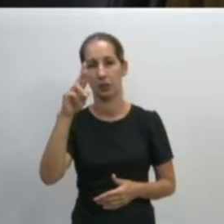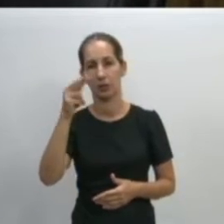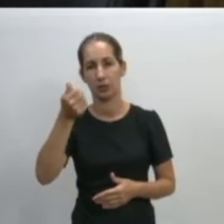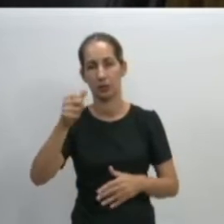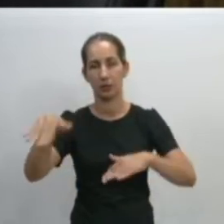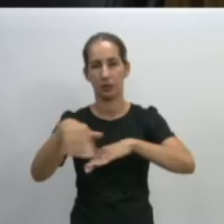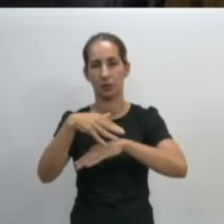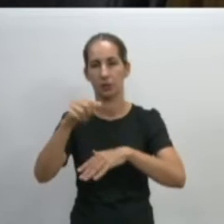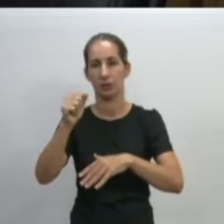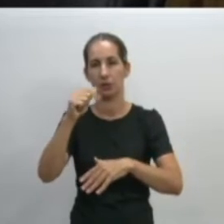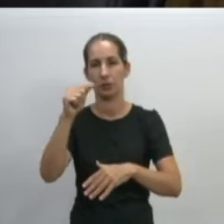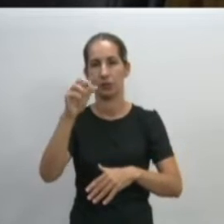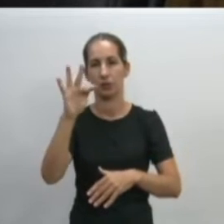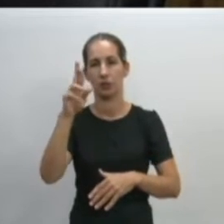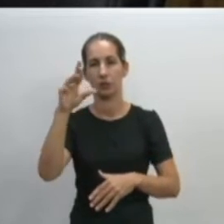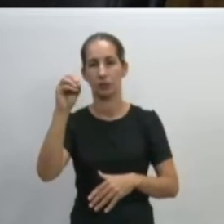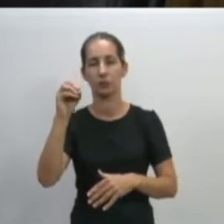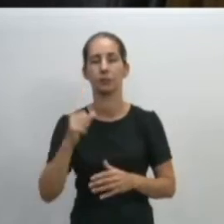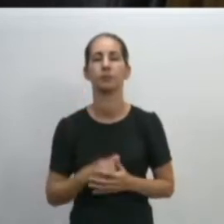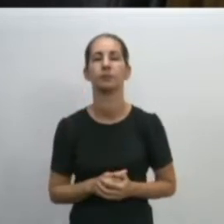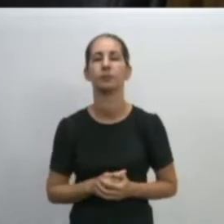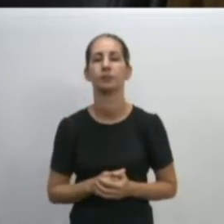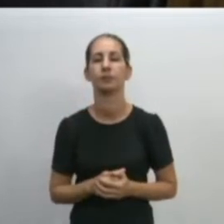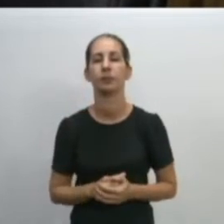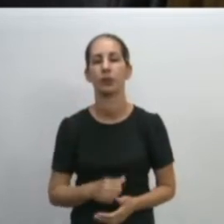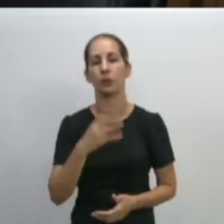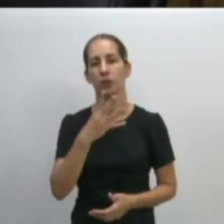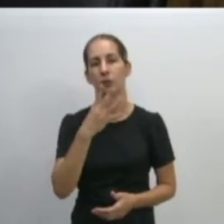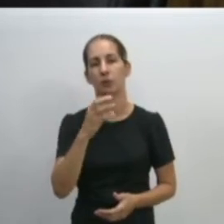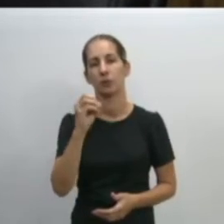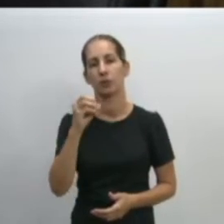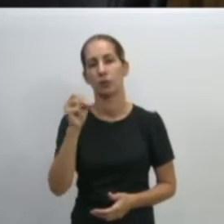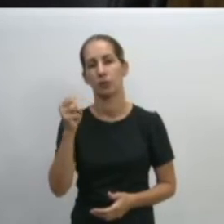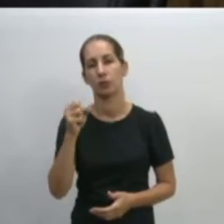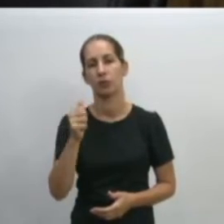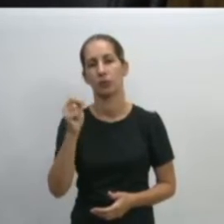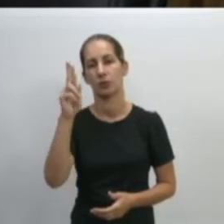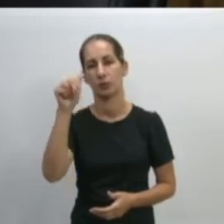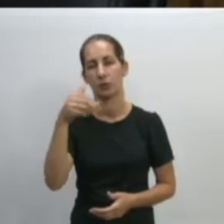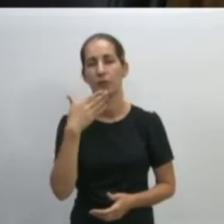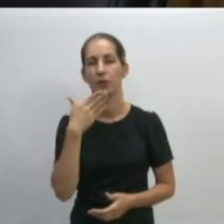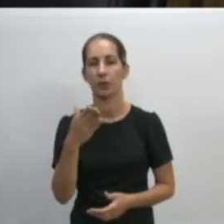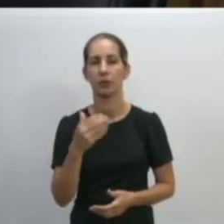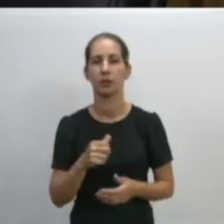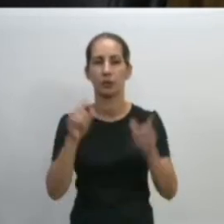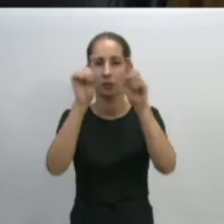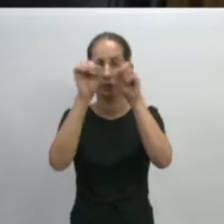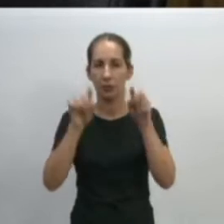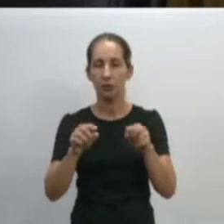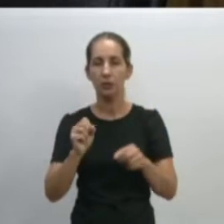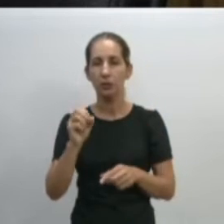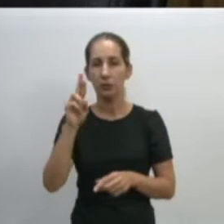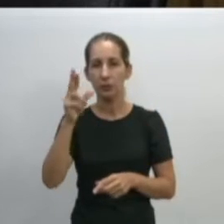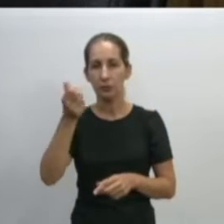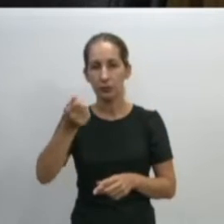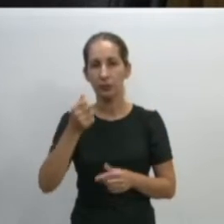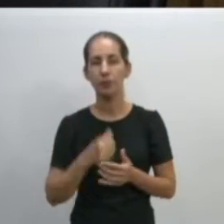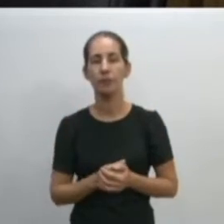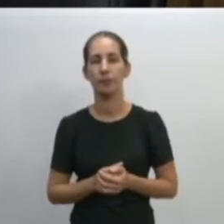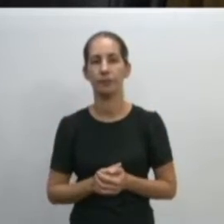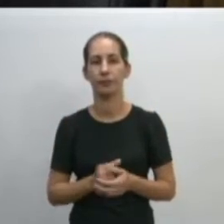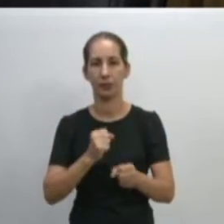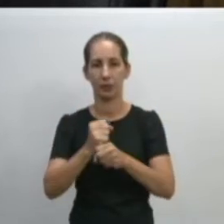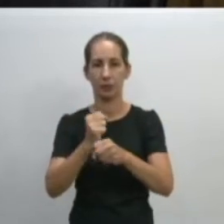Rua São Francisco, no Parque dos Coqueiros. Requerimento 4408, vereador Anderson Lopes, requer que seja enviada ao CEINFRA solicitação